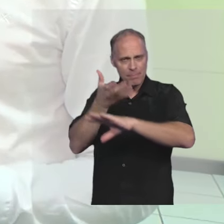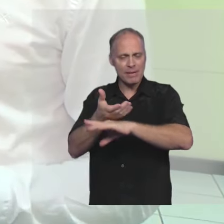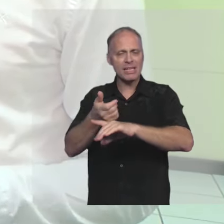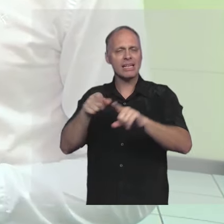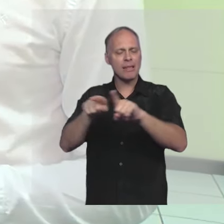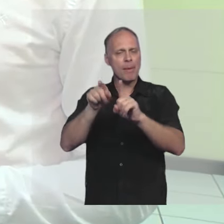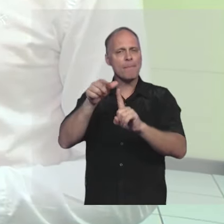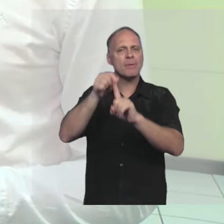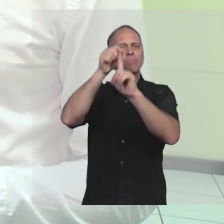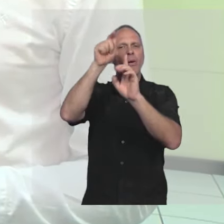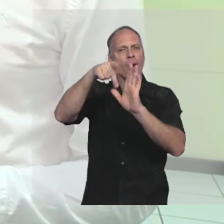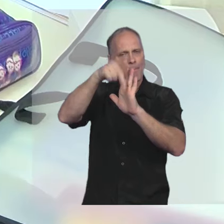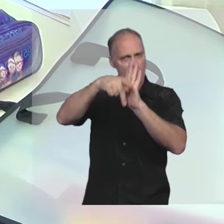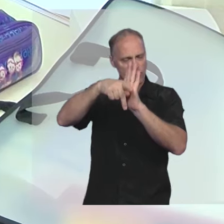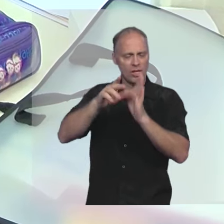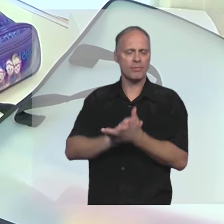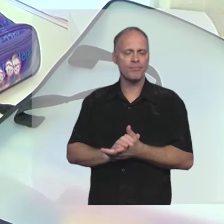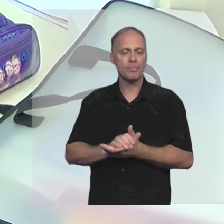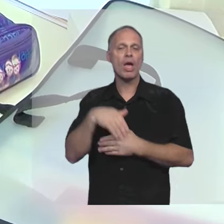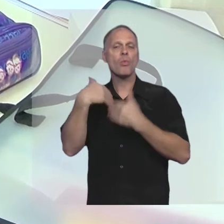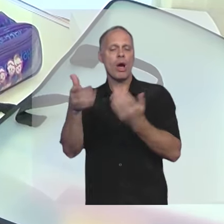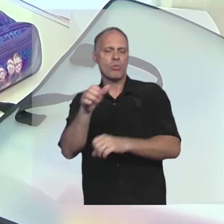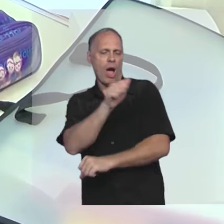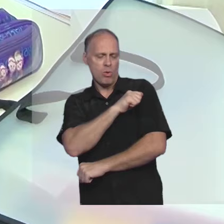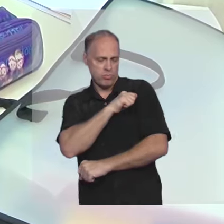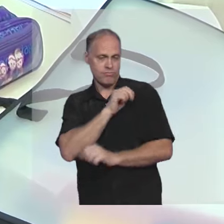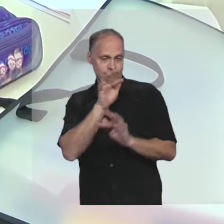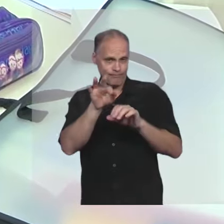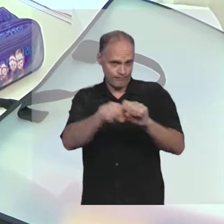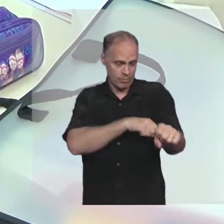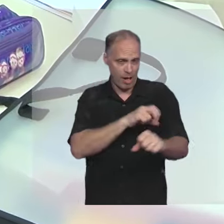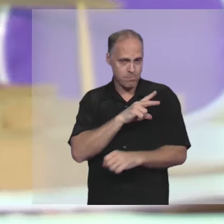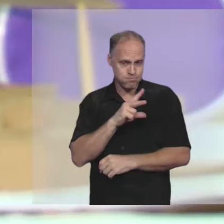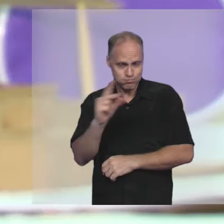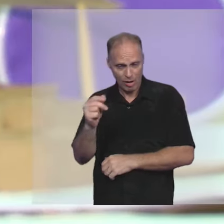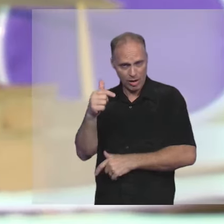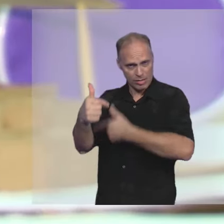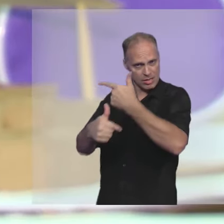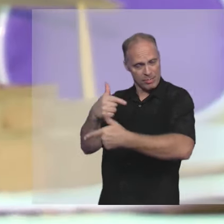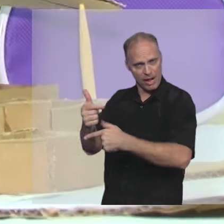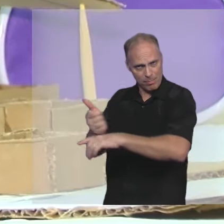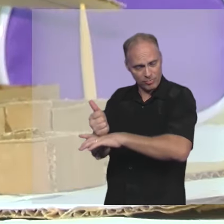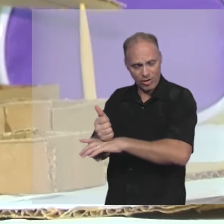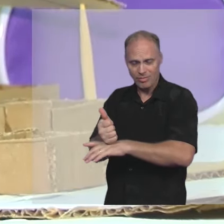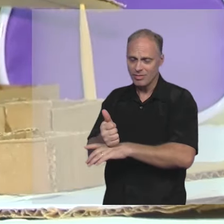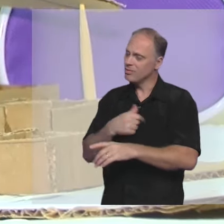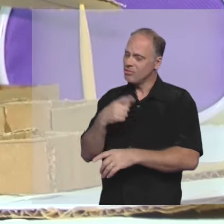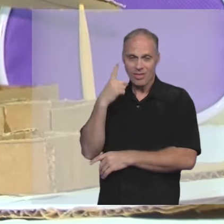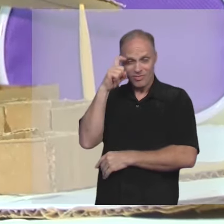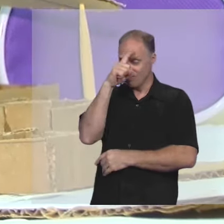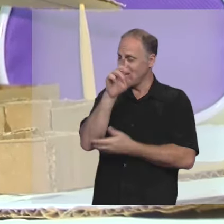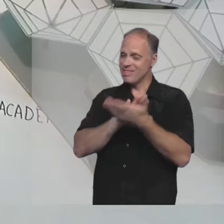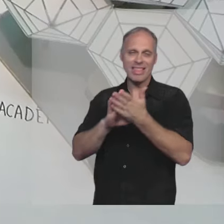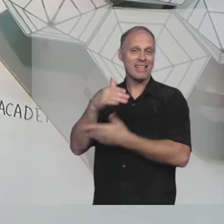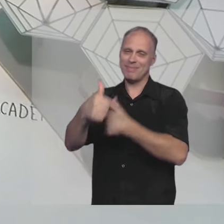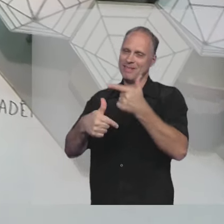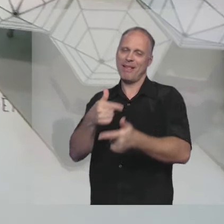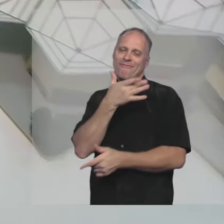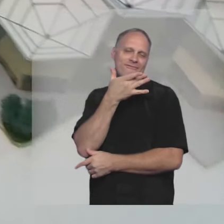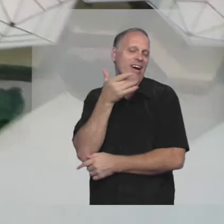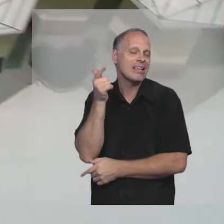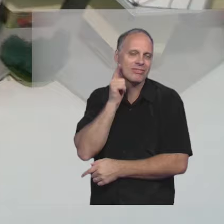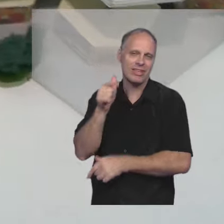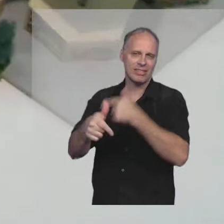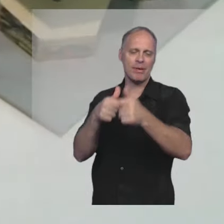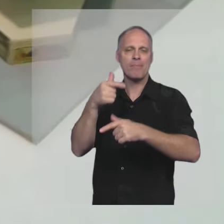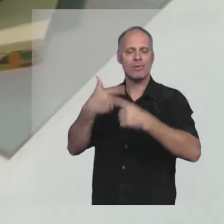que é a principal, que é o projeto. E quando esses alunos saírem para o mercado, não devem ter dificuldades de se encaixar. As áreas de